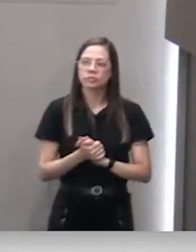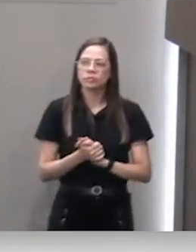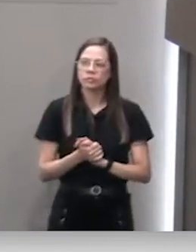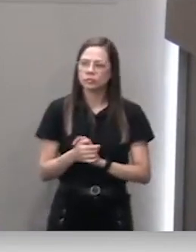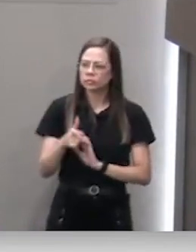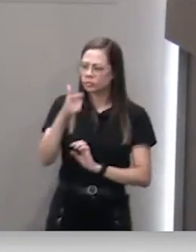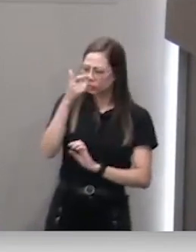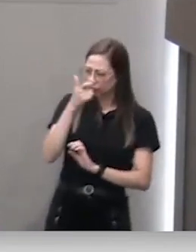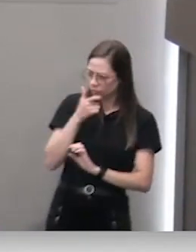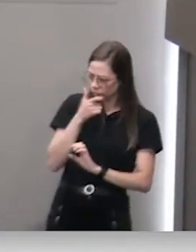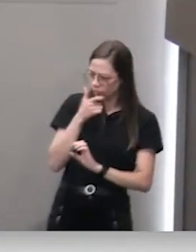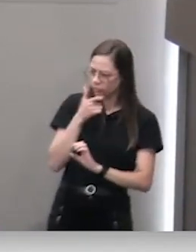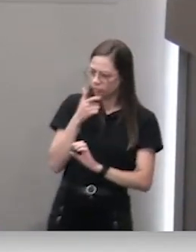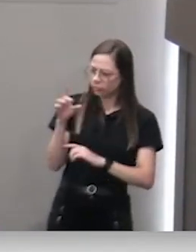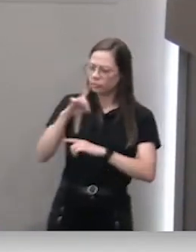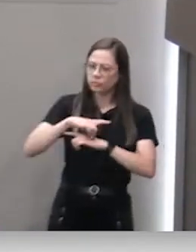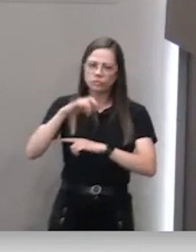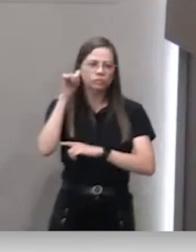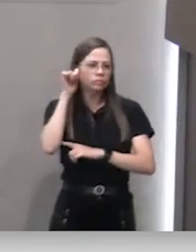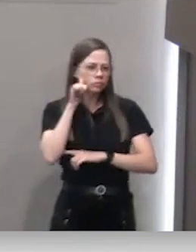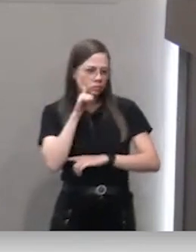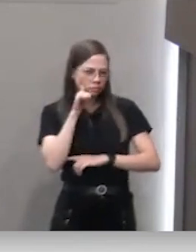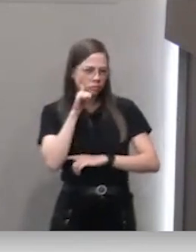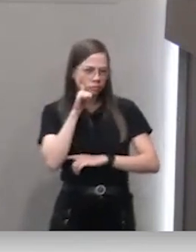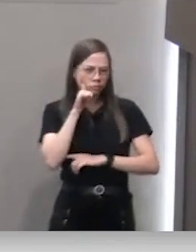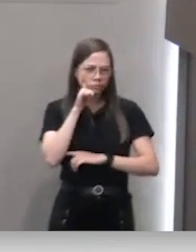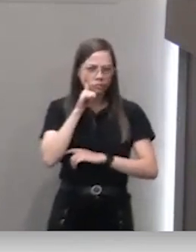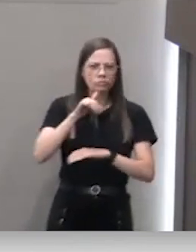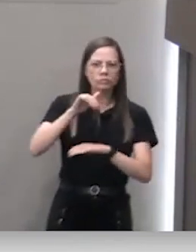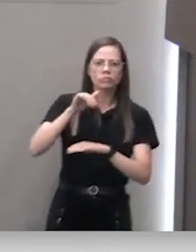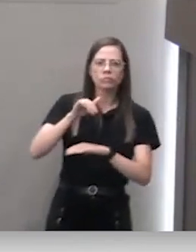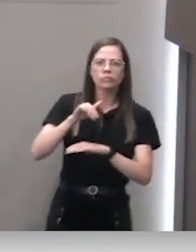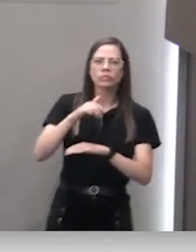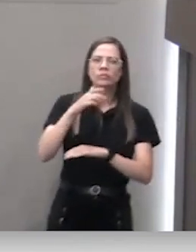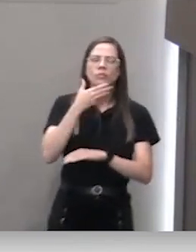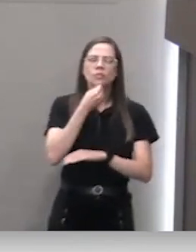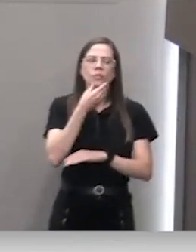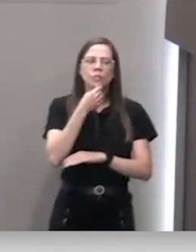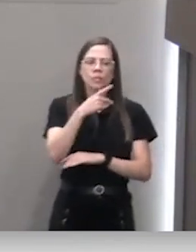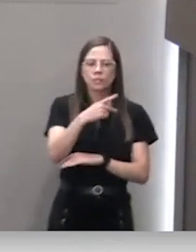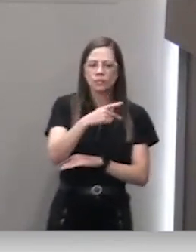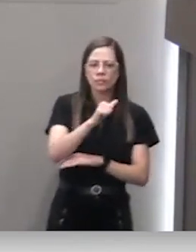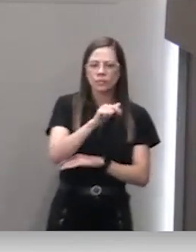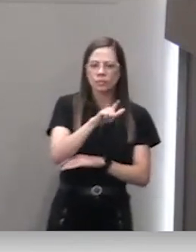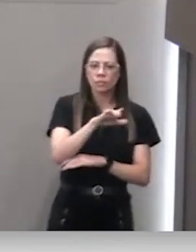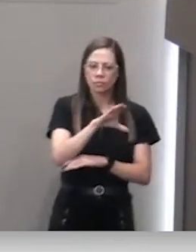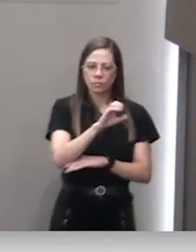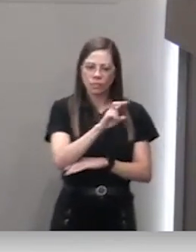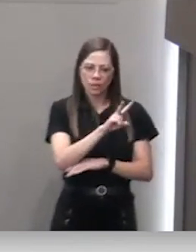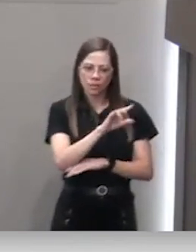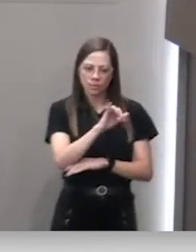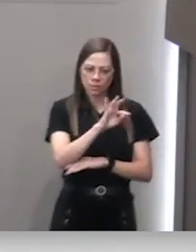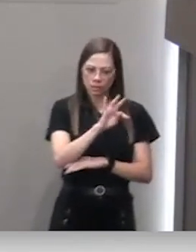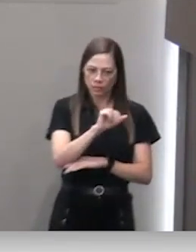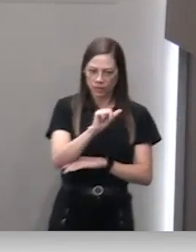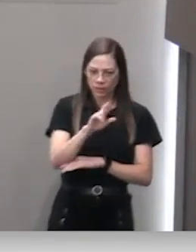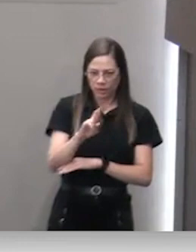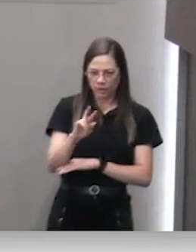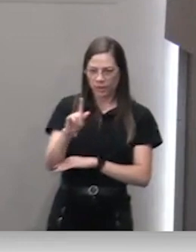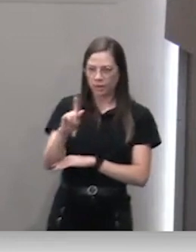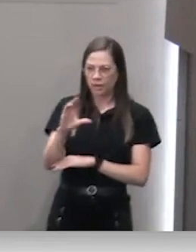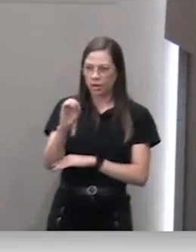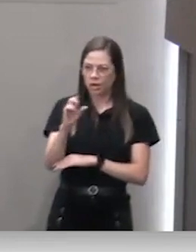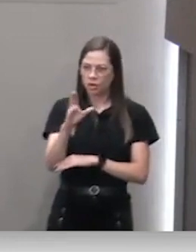eles achavam que no Dia da Mulher o Pablo Vittar e a Glória Groover deveriam ser homenageadas